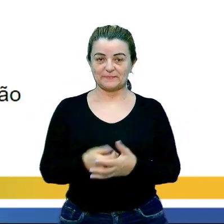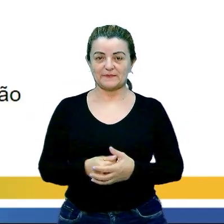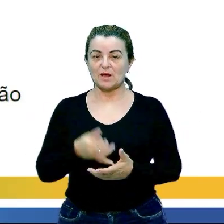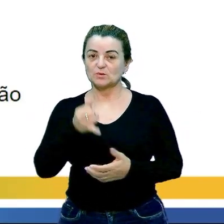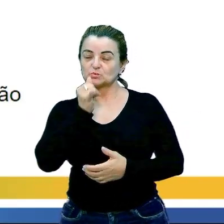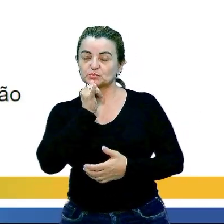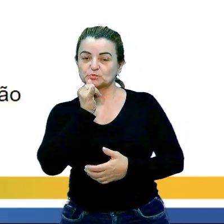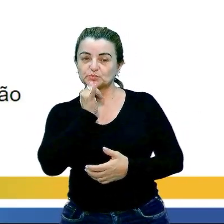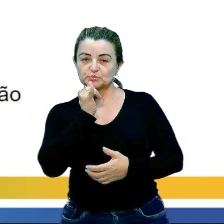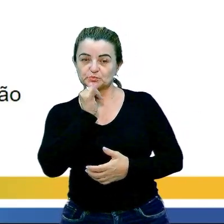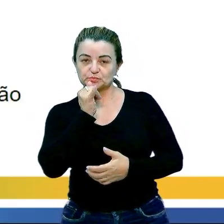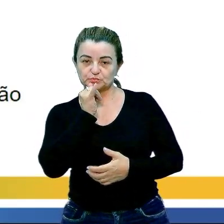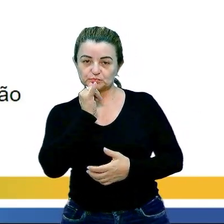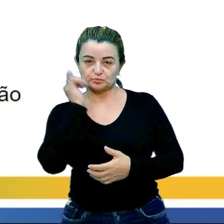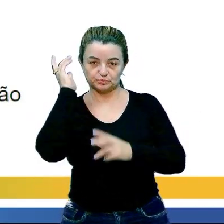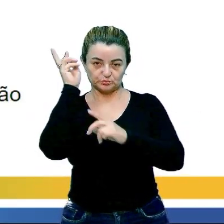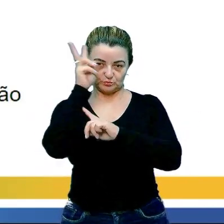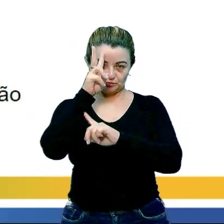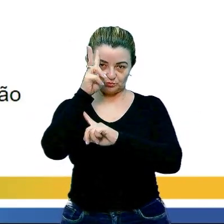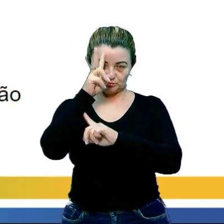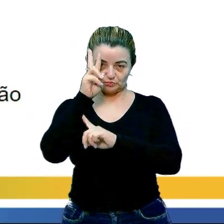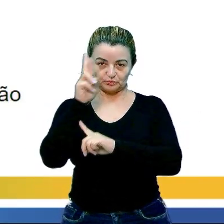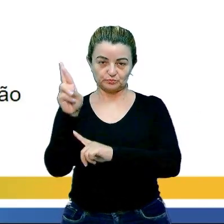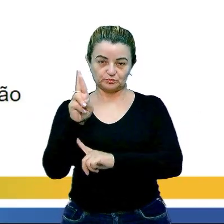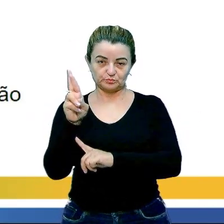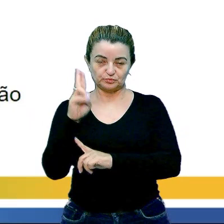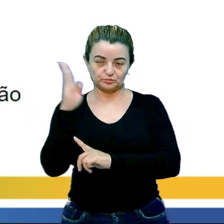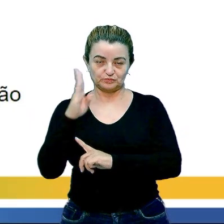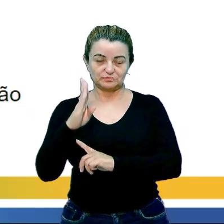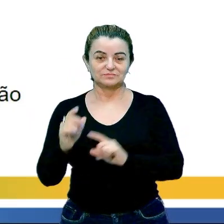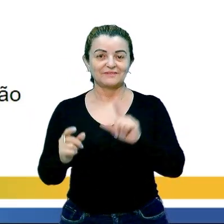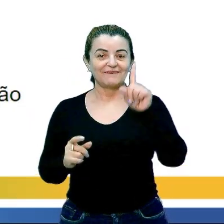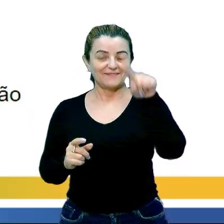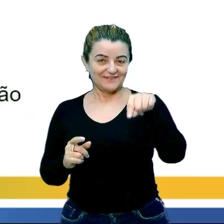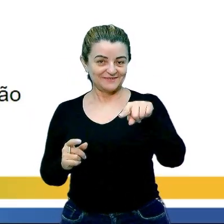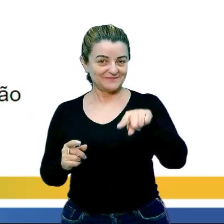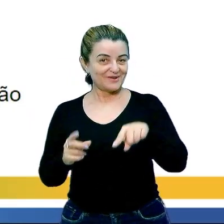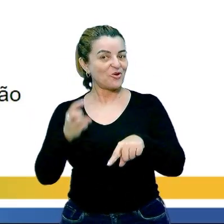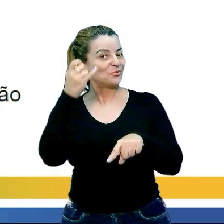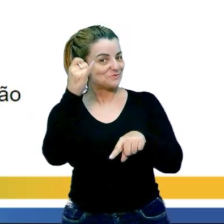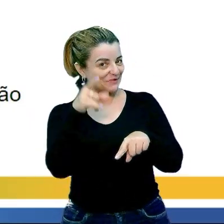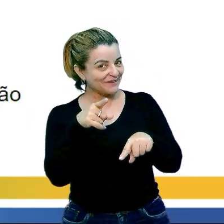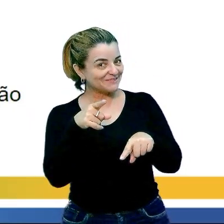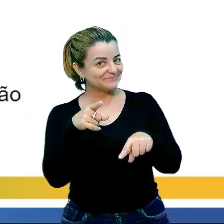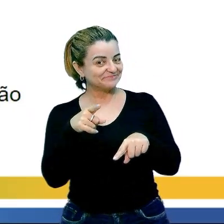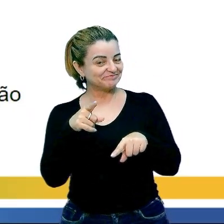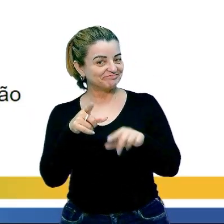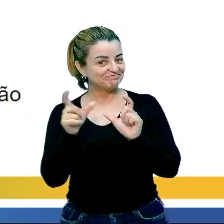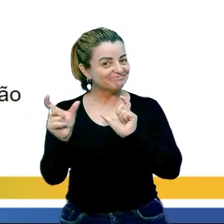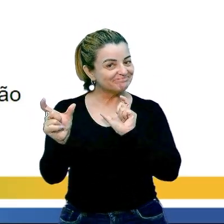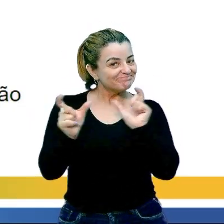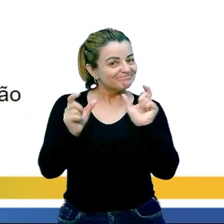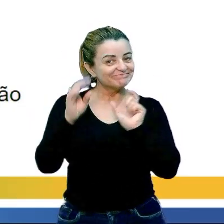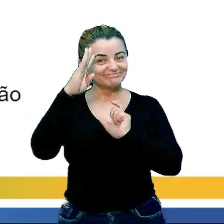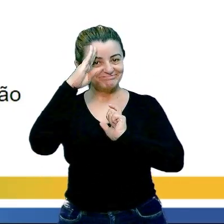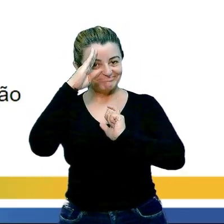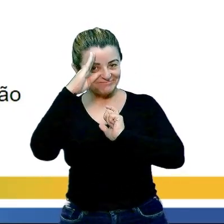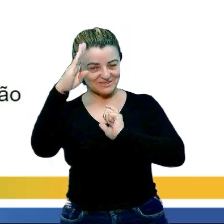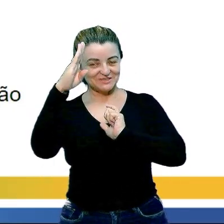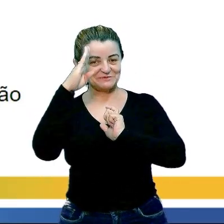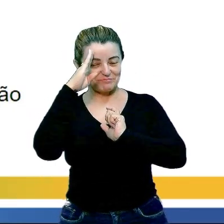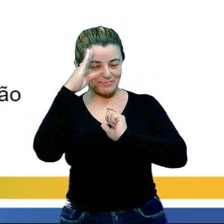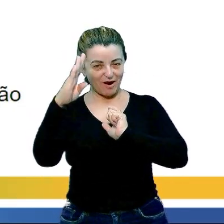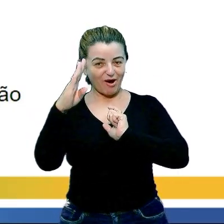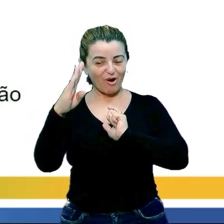Um exemplo do legado romano no Brasil eu falei para vocês qual o principal legado romano